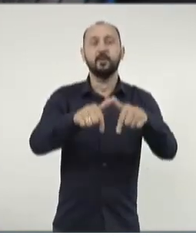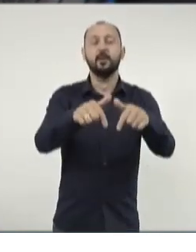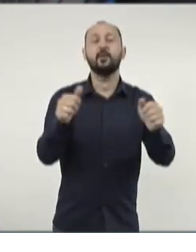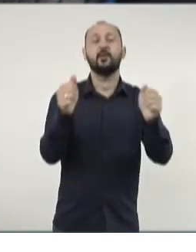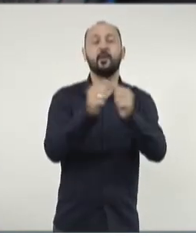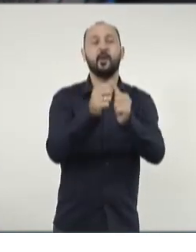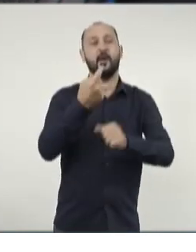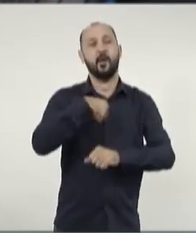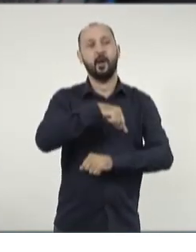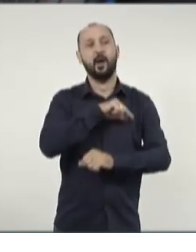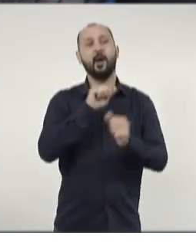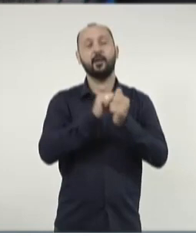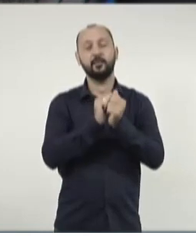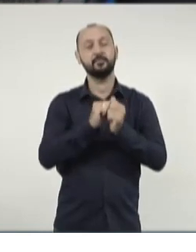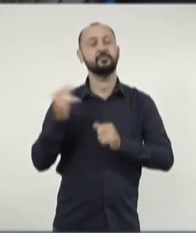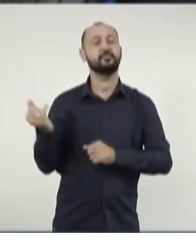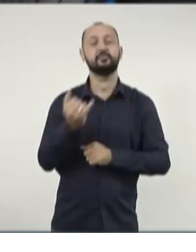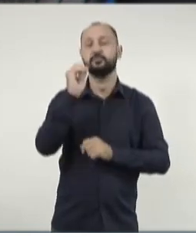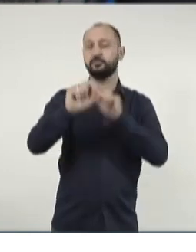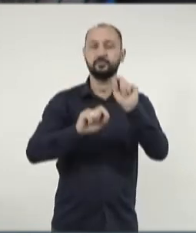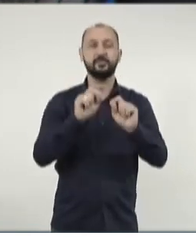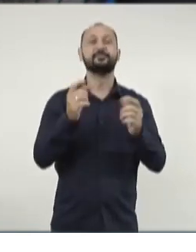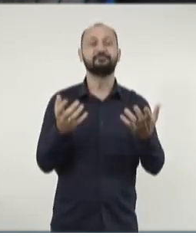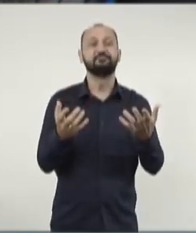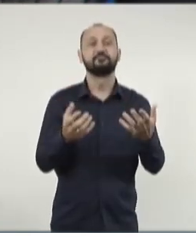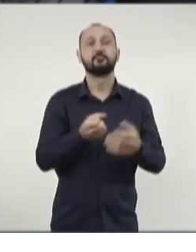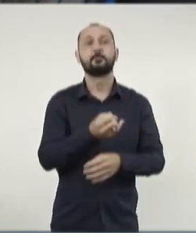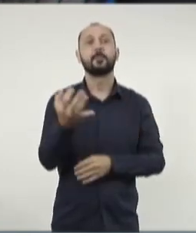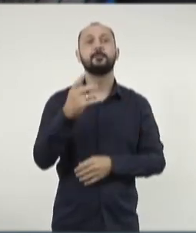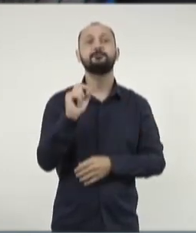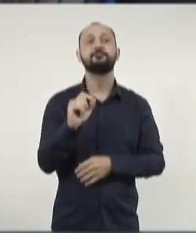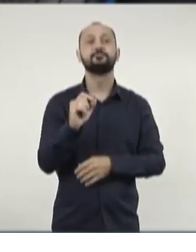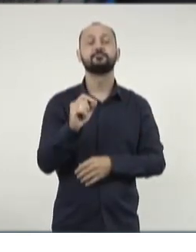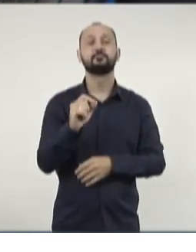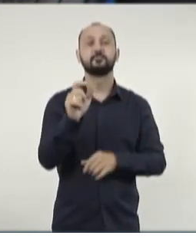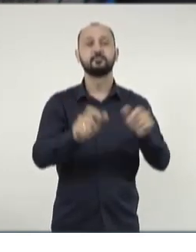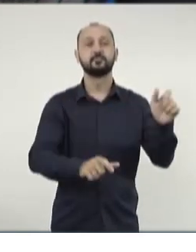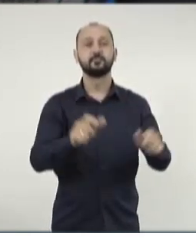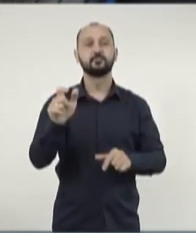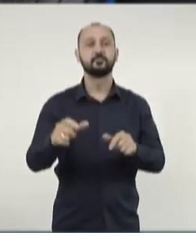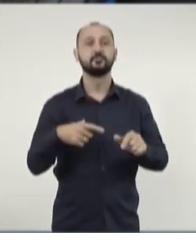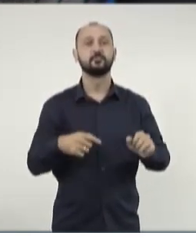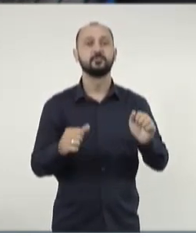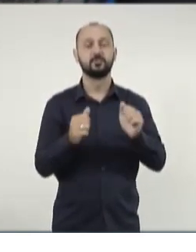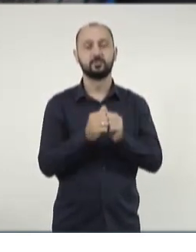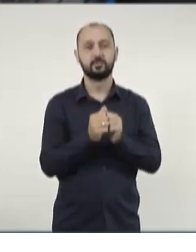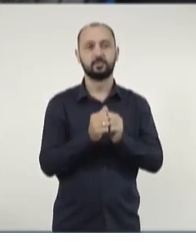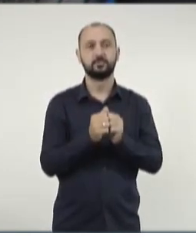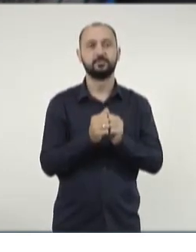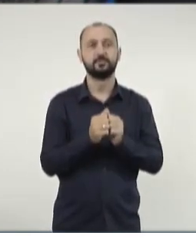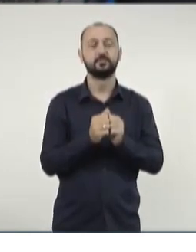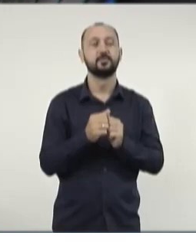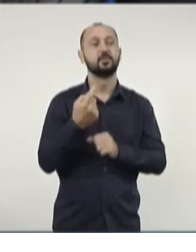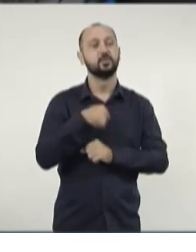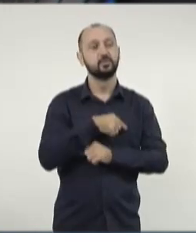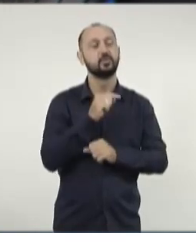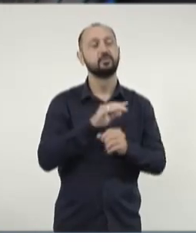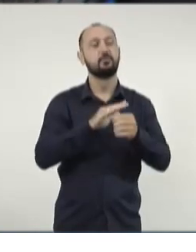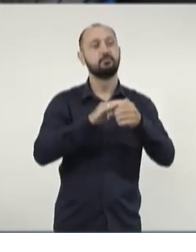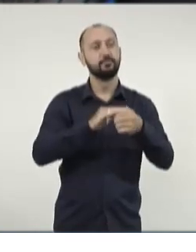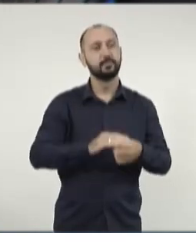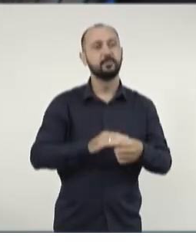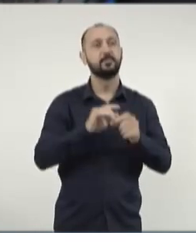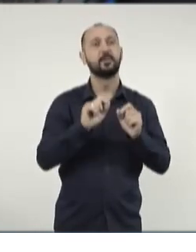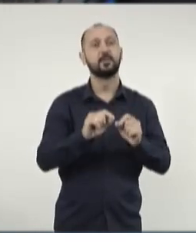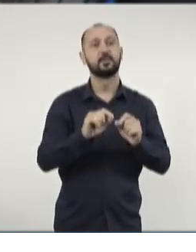com todos nós. Isso é muito importante. Quanto mais ativistas a gente tiver, tanto mais a gente pressiona